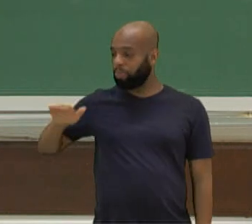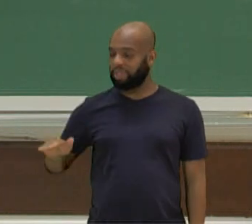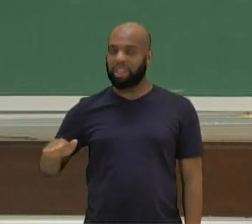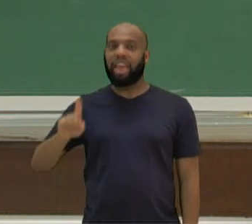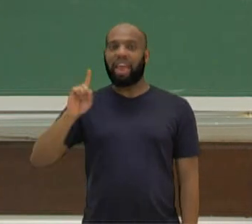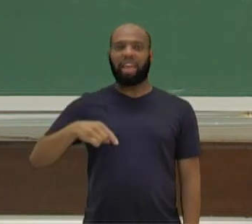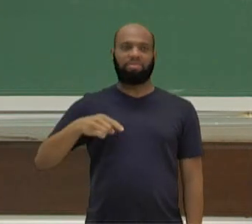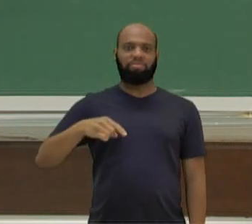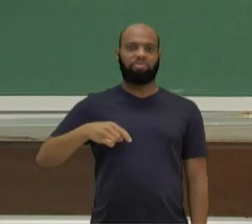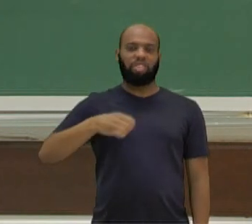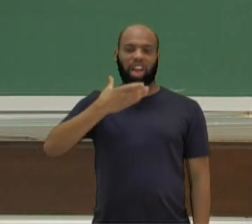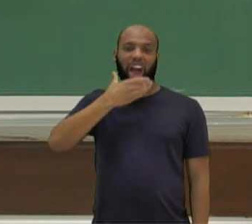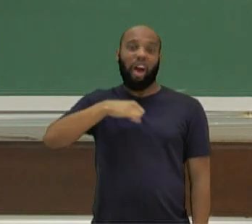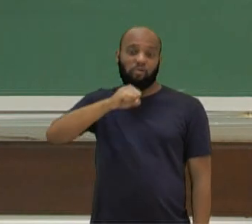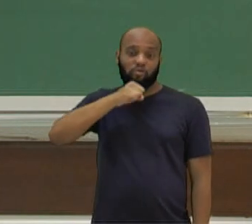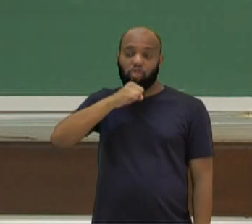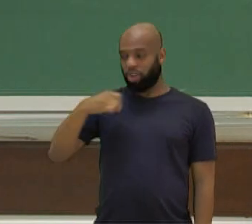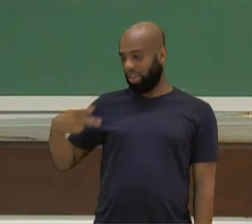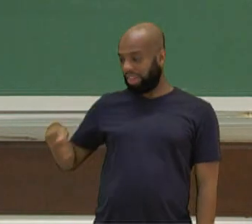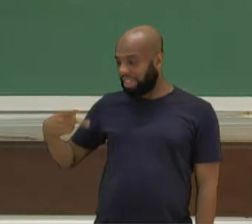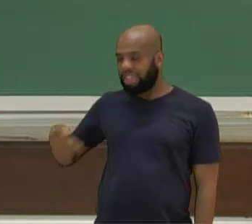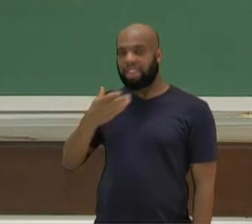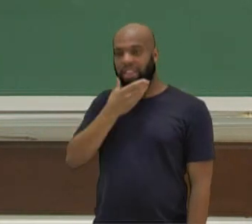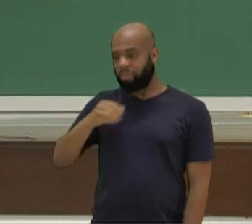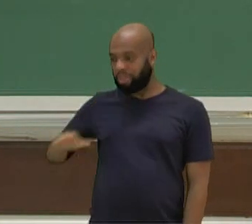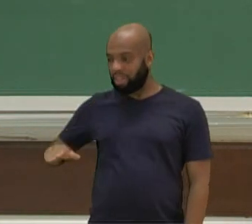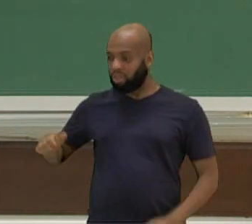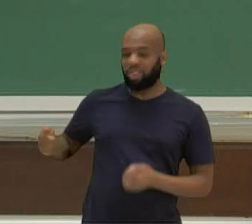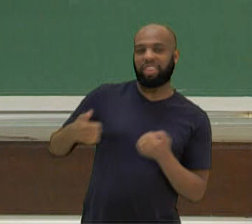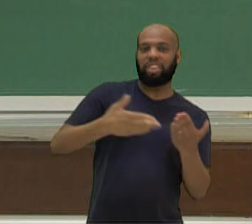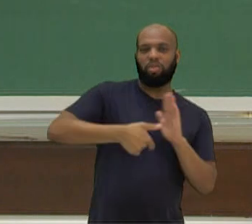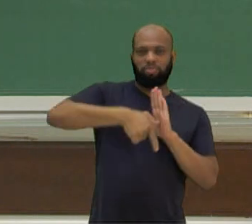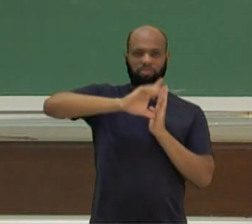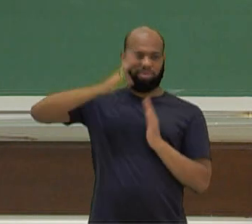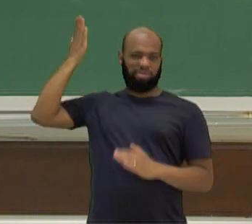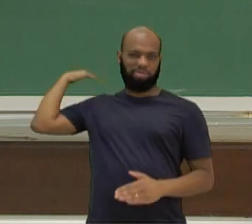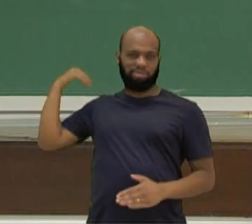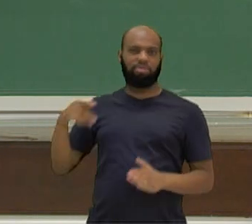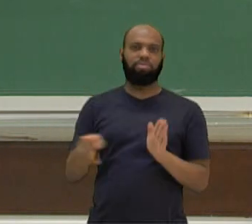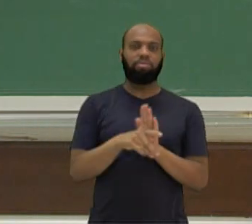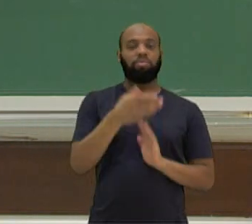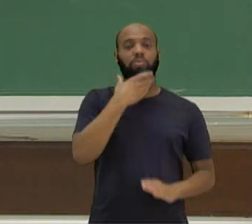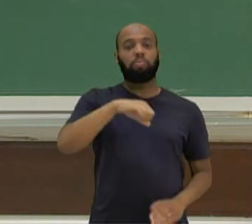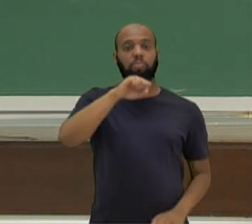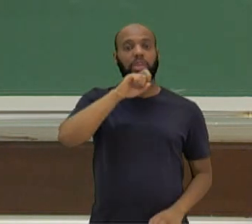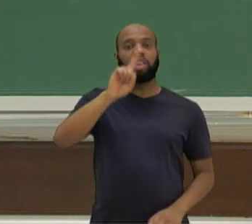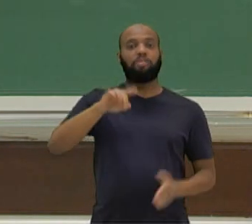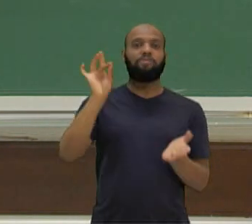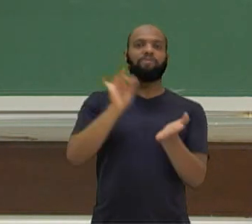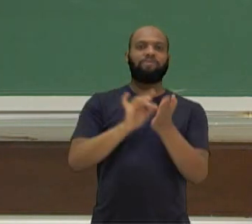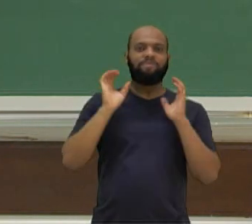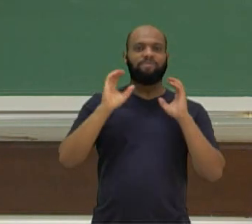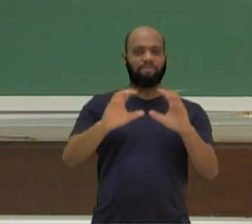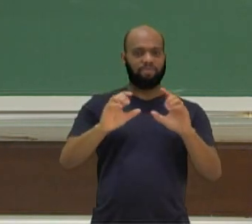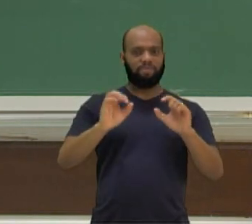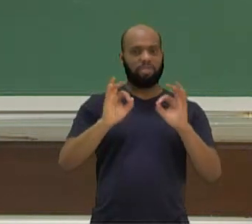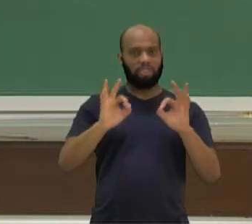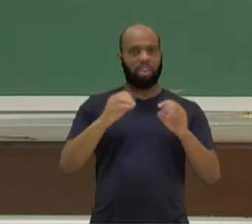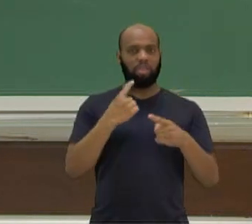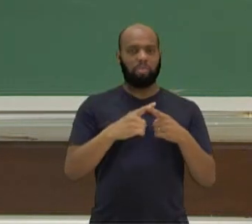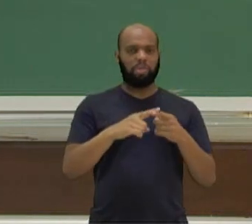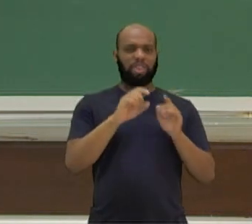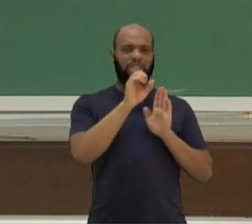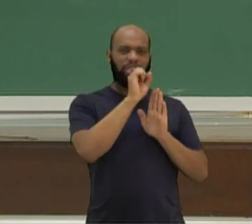o pai do pai, né? Que o avô do menino aí deu para o pai. Então, era uma bola oficial, lá possivelmente na década